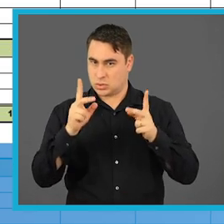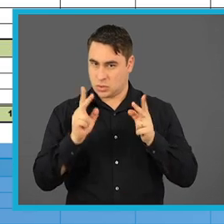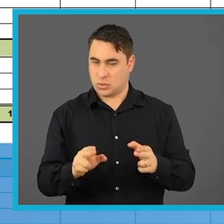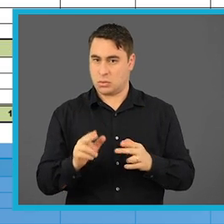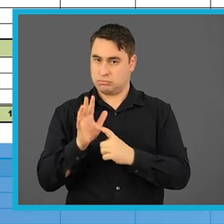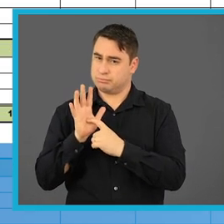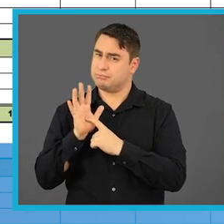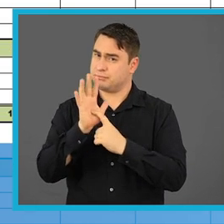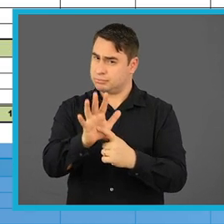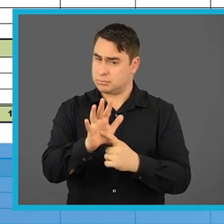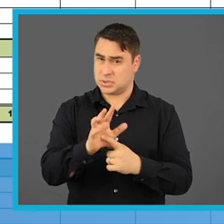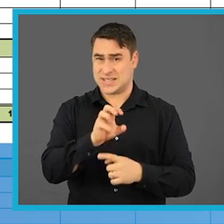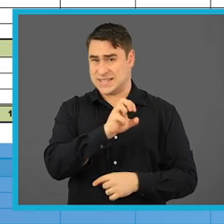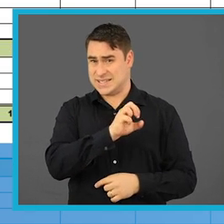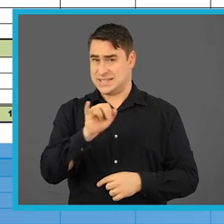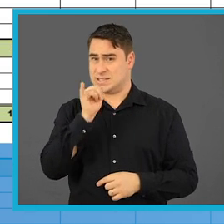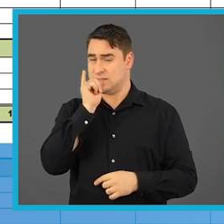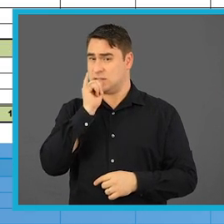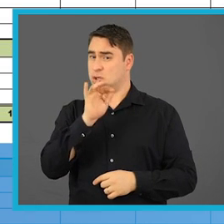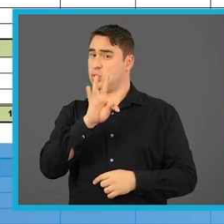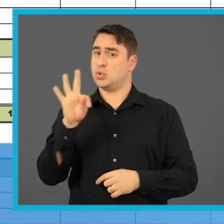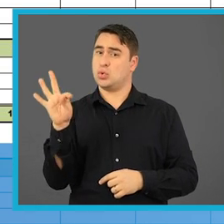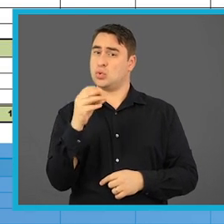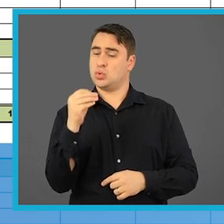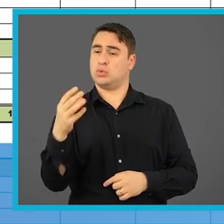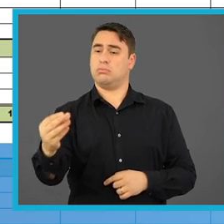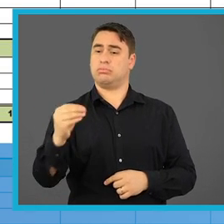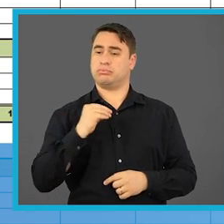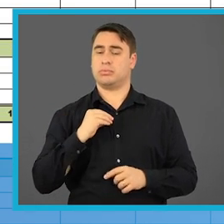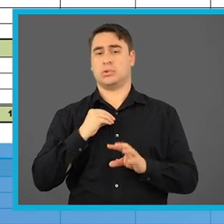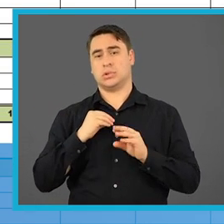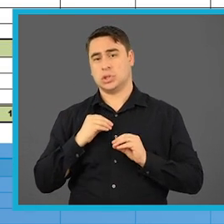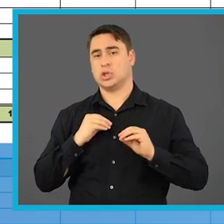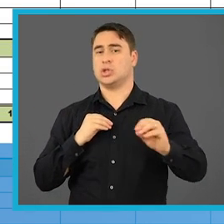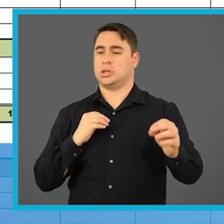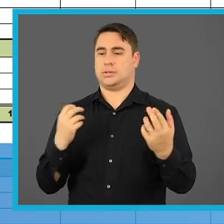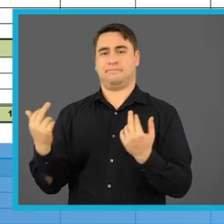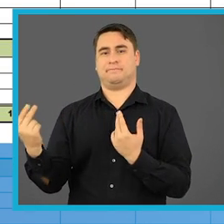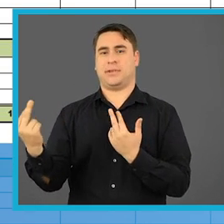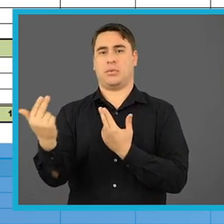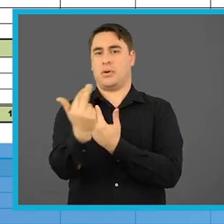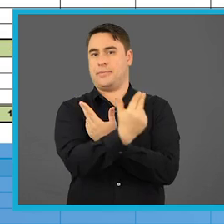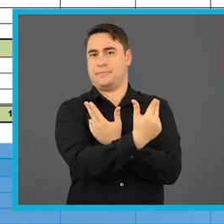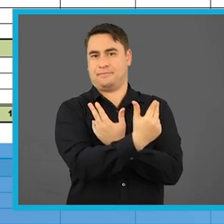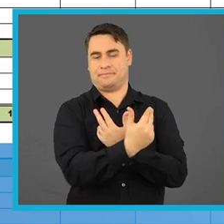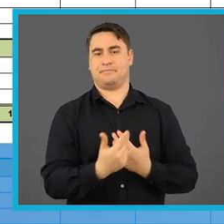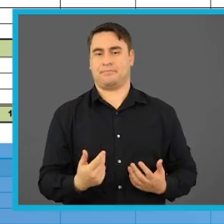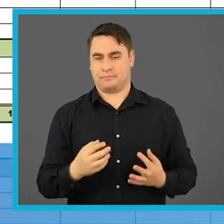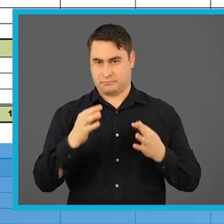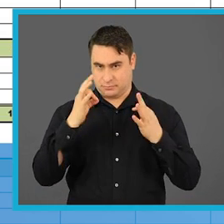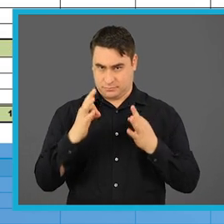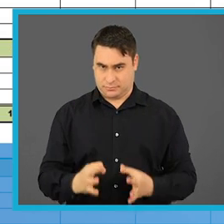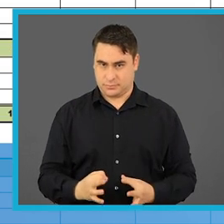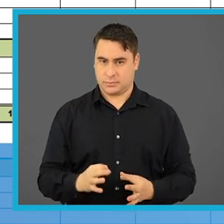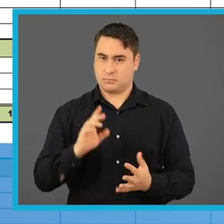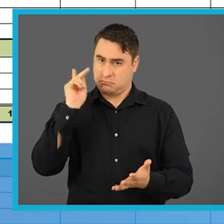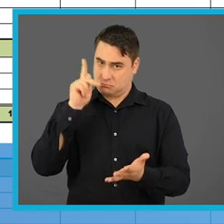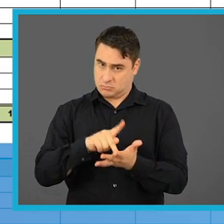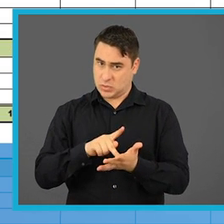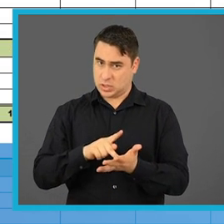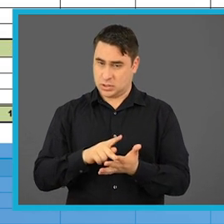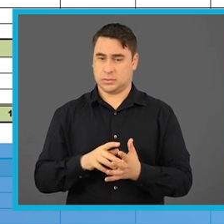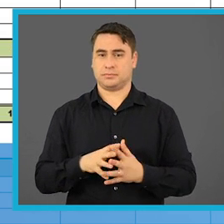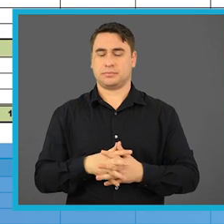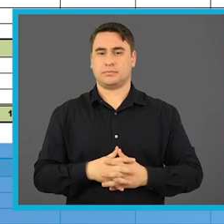Ela tem que refletir, pois se eu estou lançando tudo que entra com tudo que sai, ela tem que colocar aqui, tem que ser o